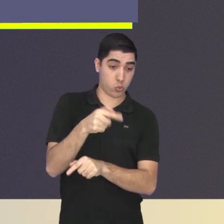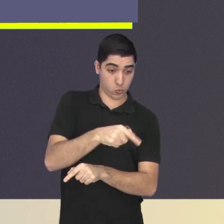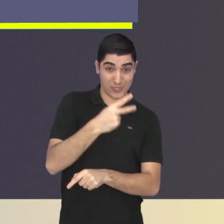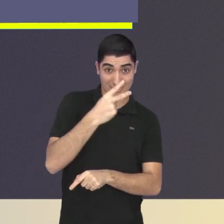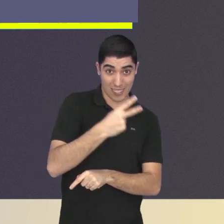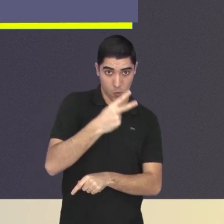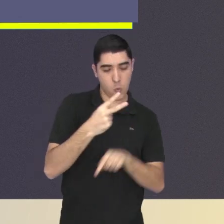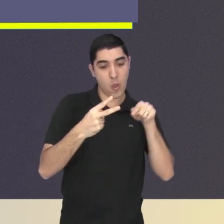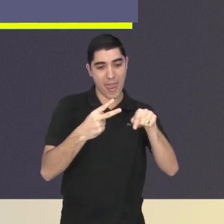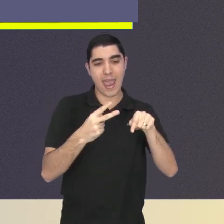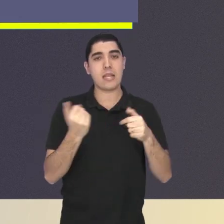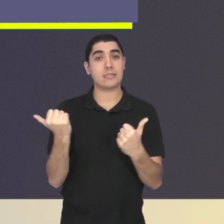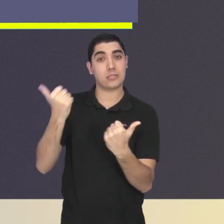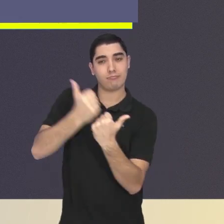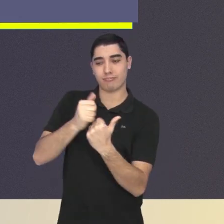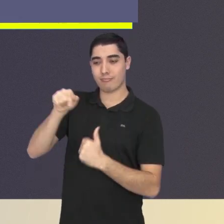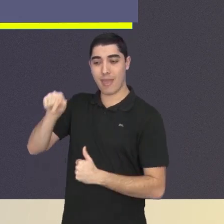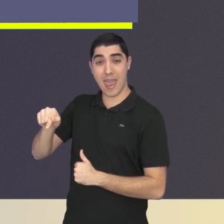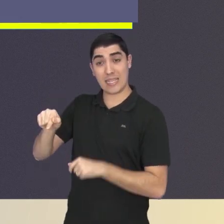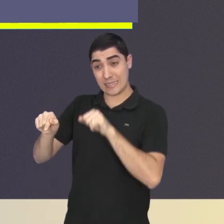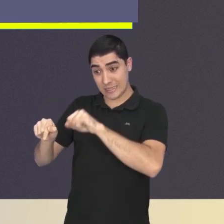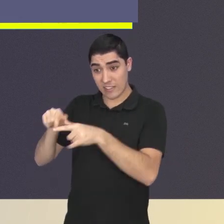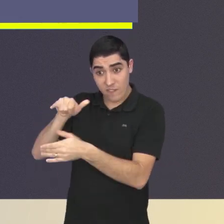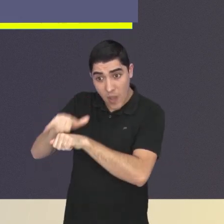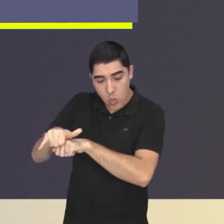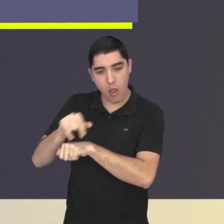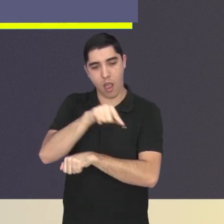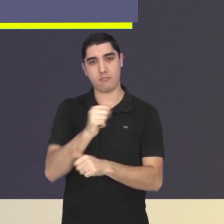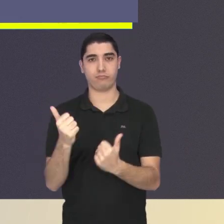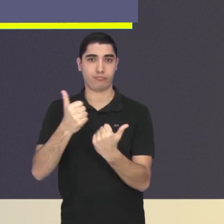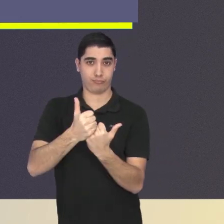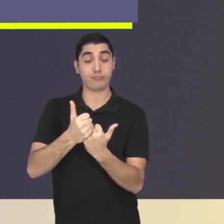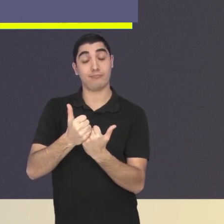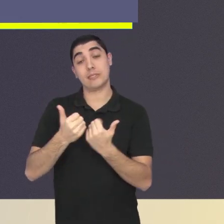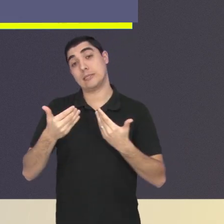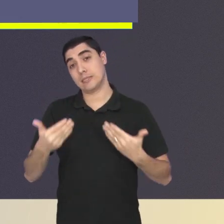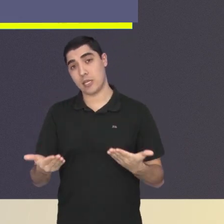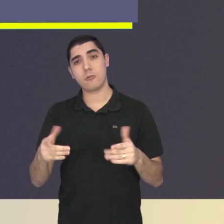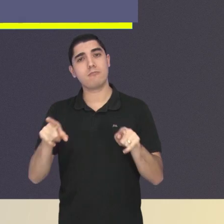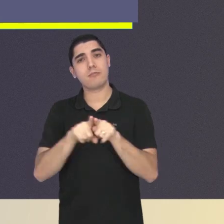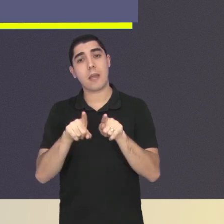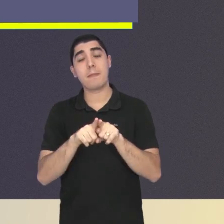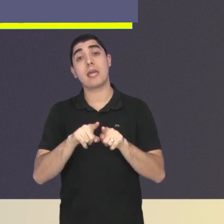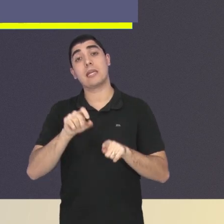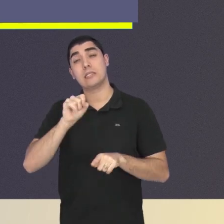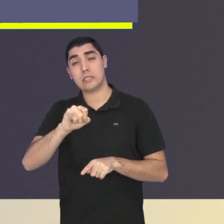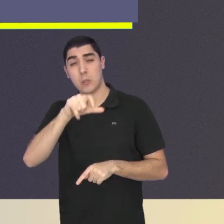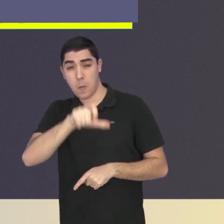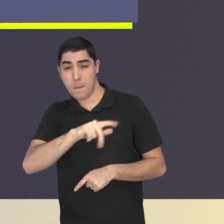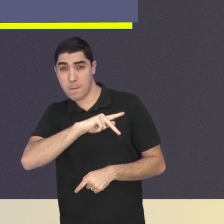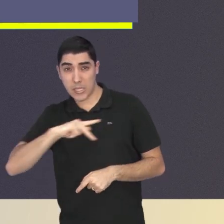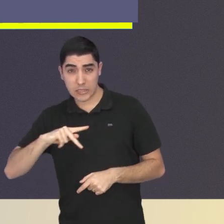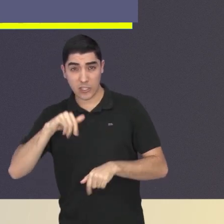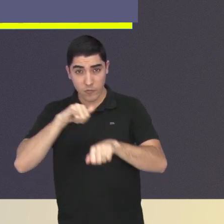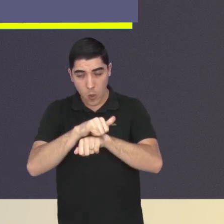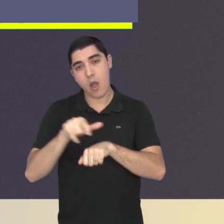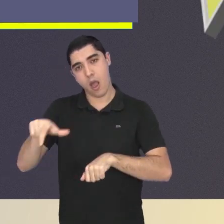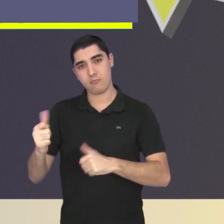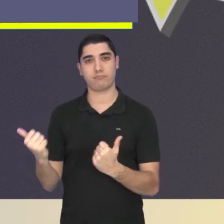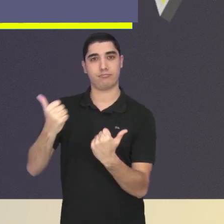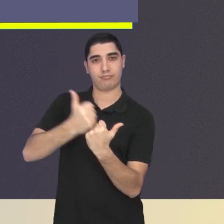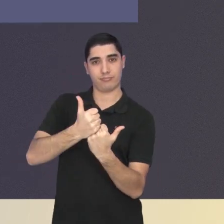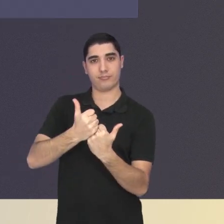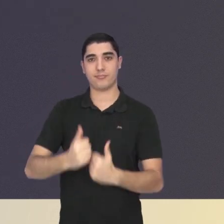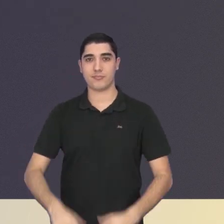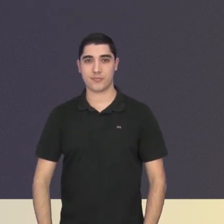secretário substituir o primeiro quando ele estiver ausente ou impedido. Os secretários também são designados para suprir a falta ou